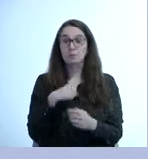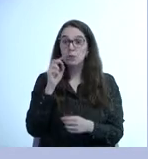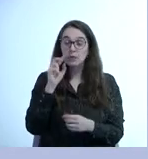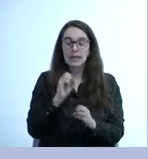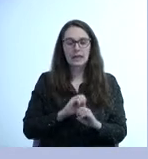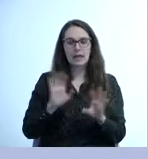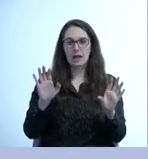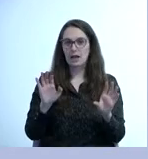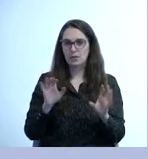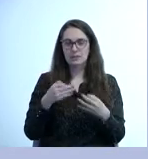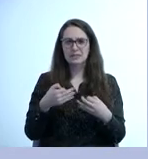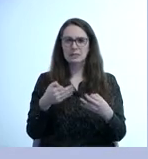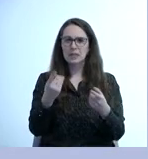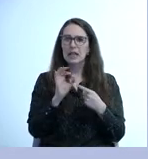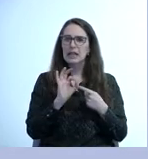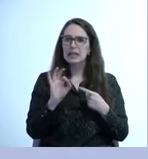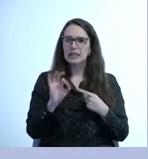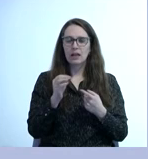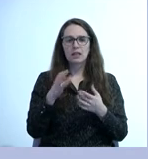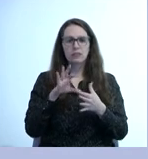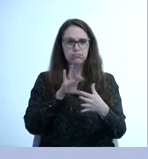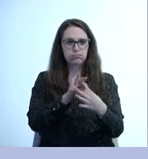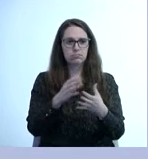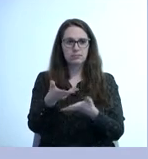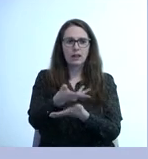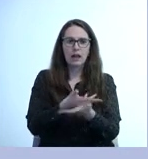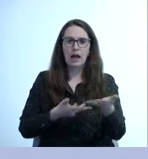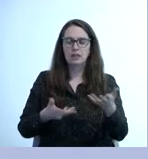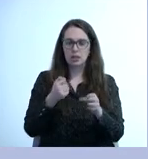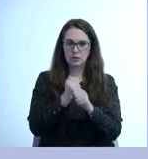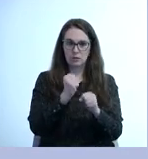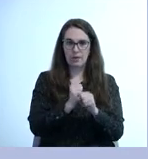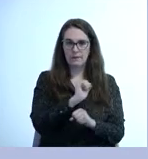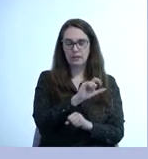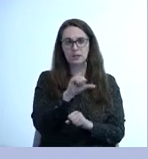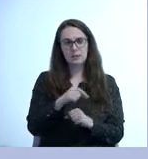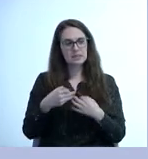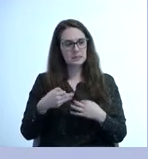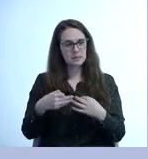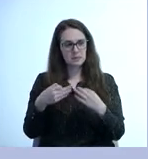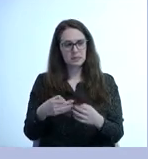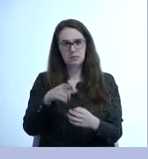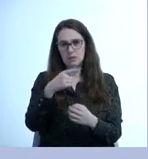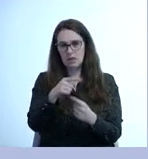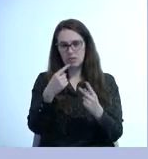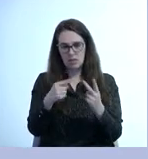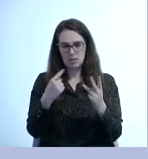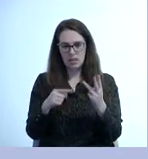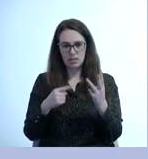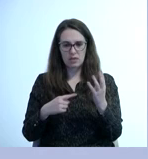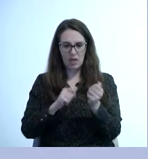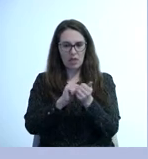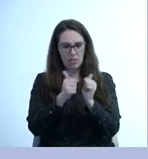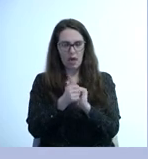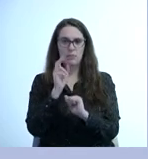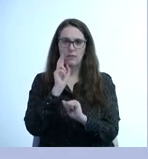e está continuamente a relacionar-se com os trabalhos de investigação dos sítios, de adaptação, etc.,